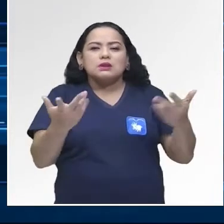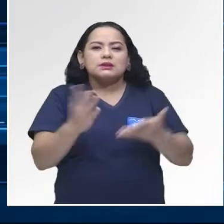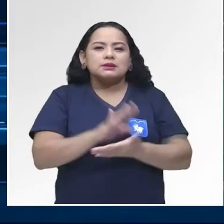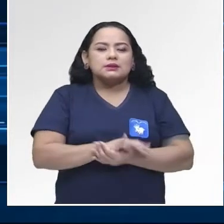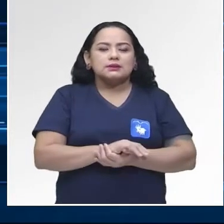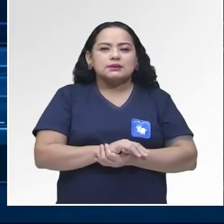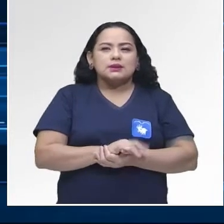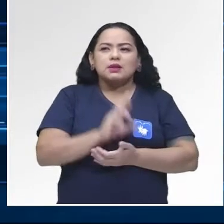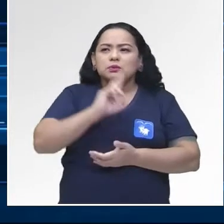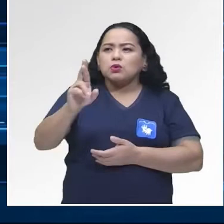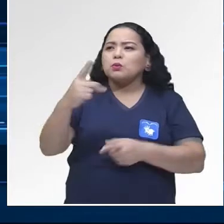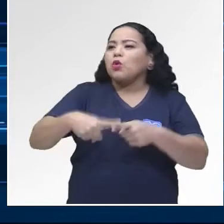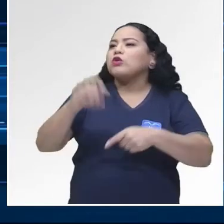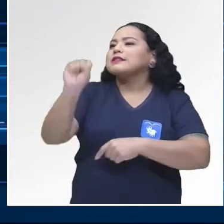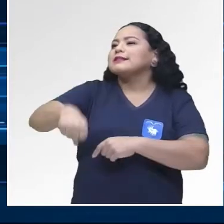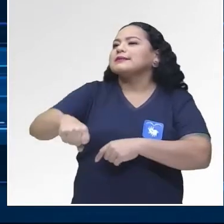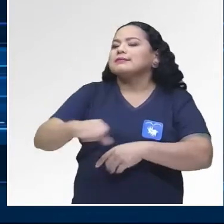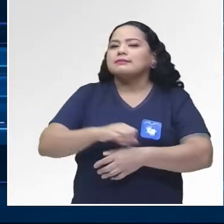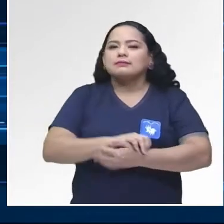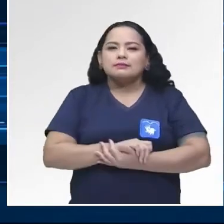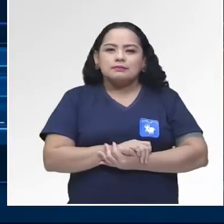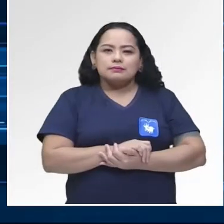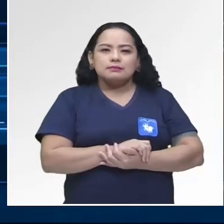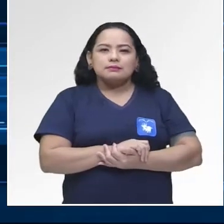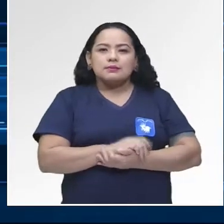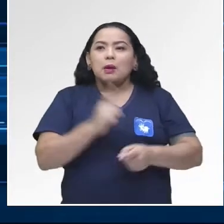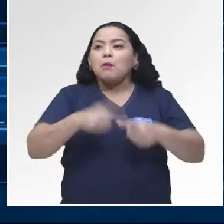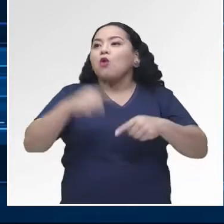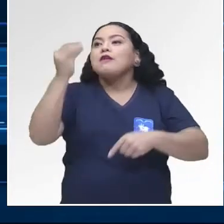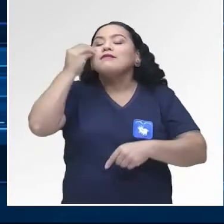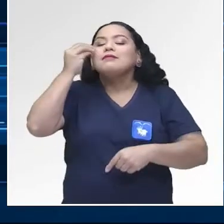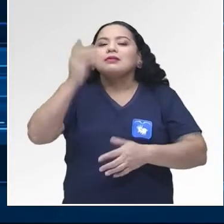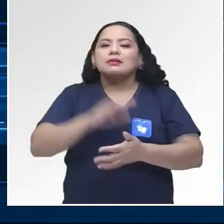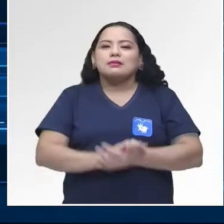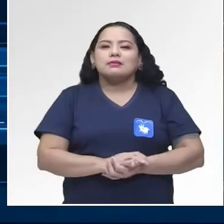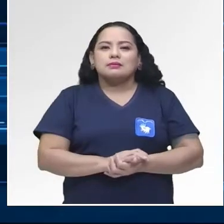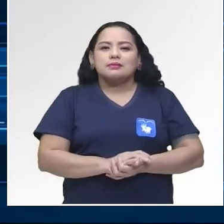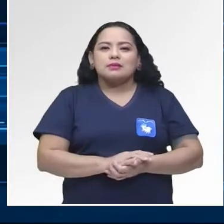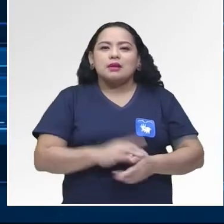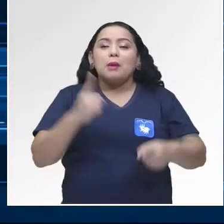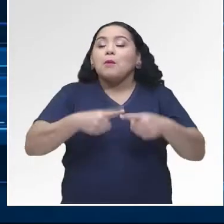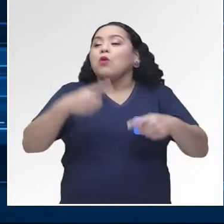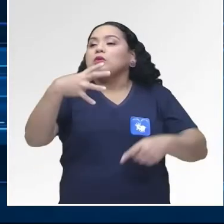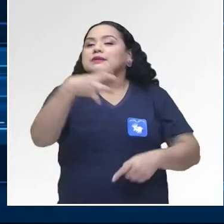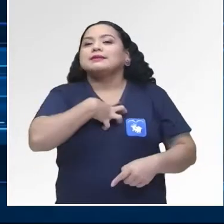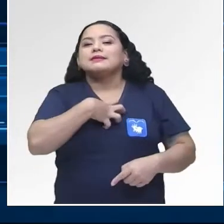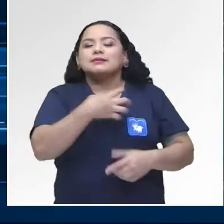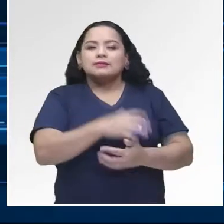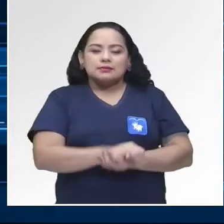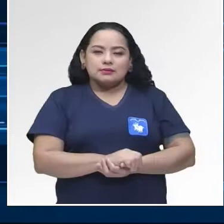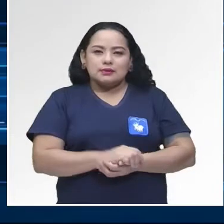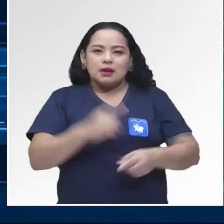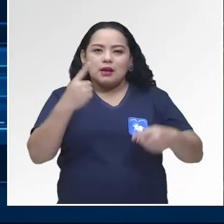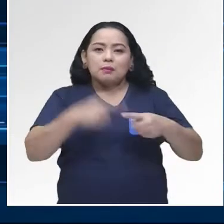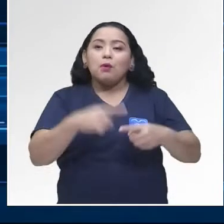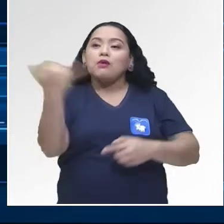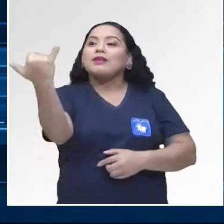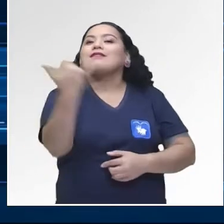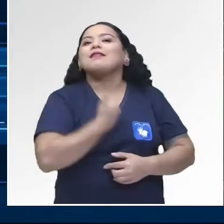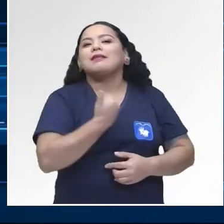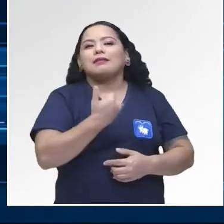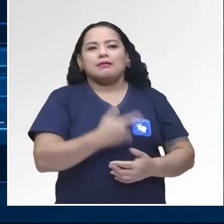ele vai dizer porque sim, porque vi, porque senti, porque me